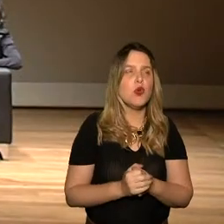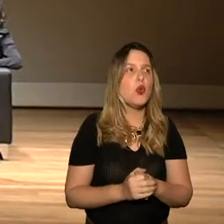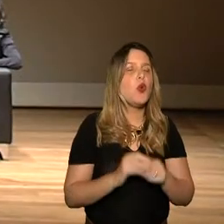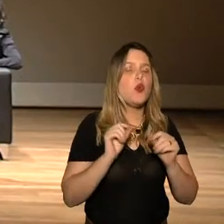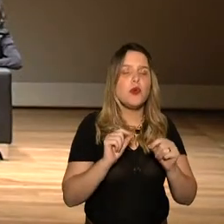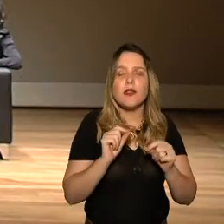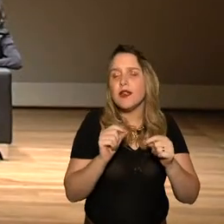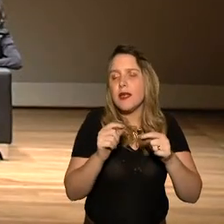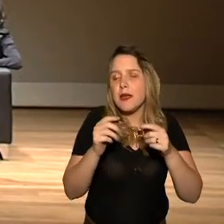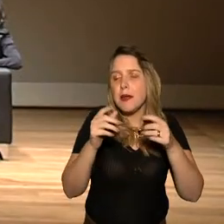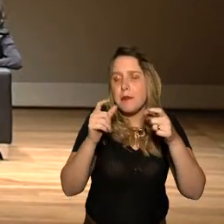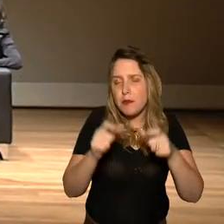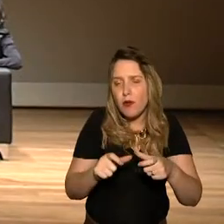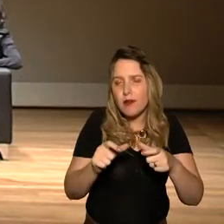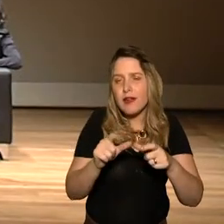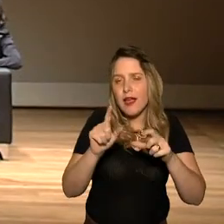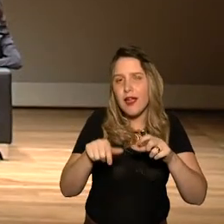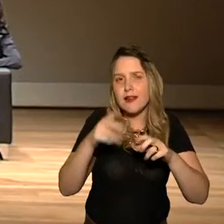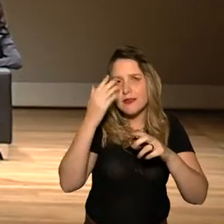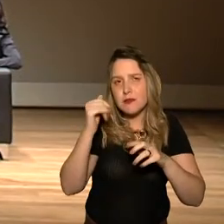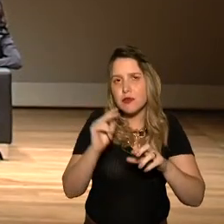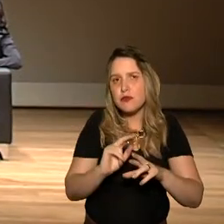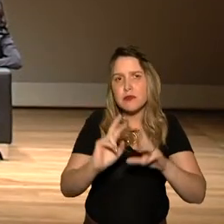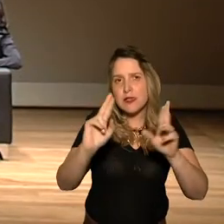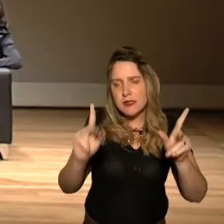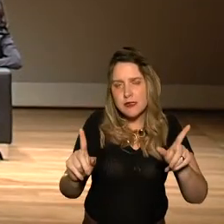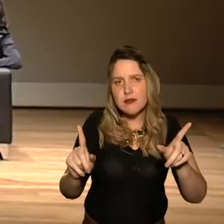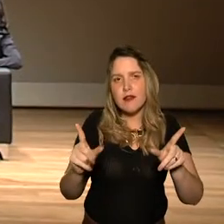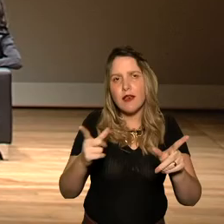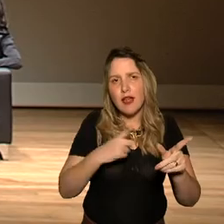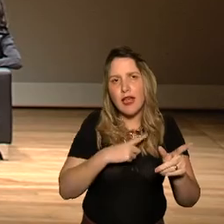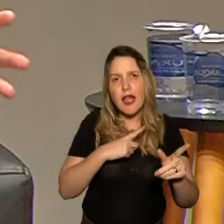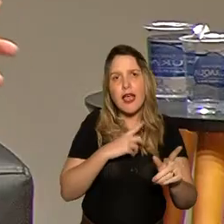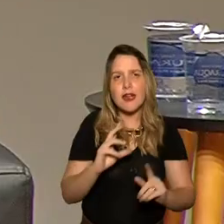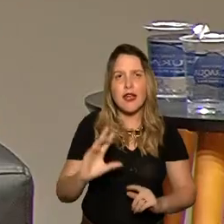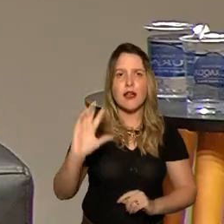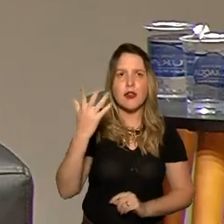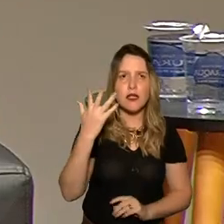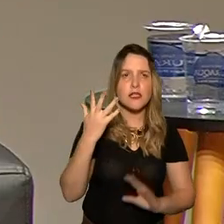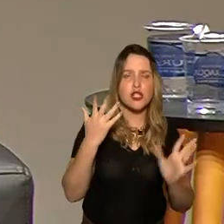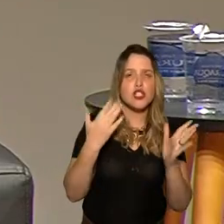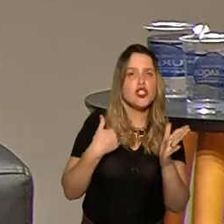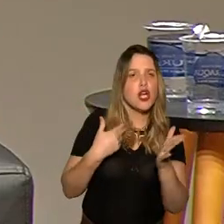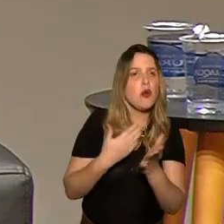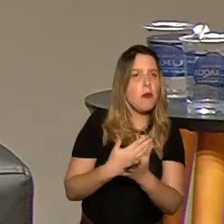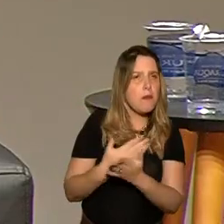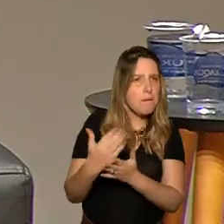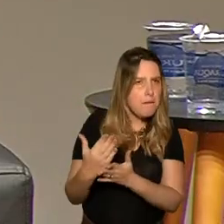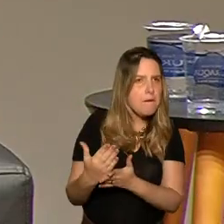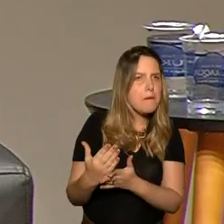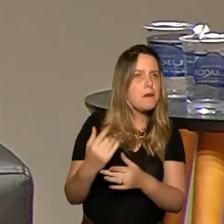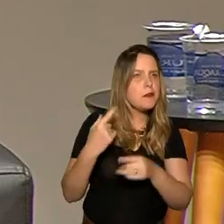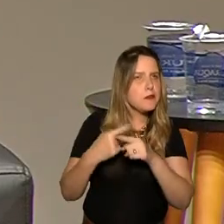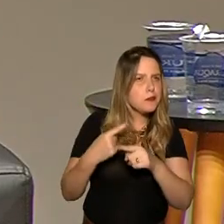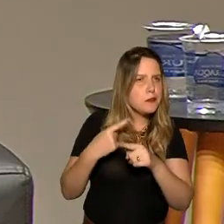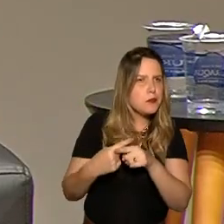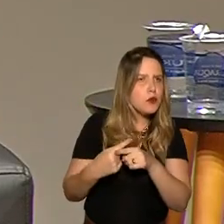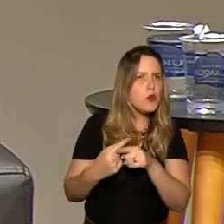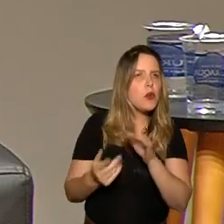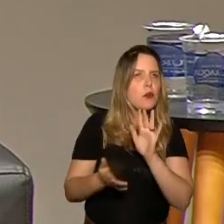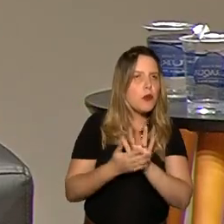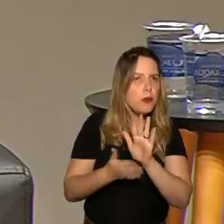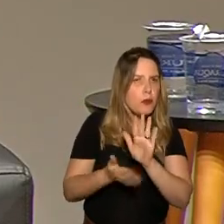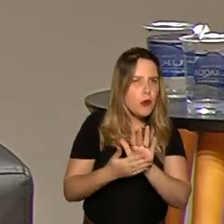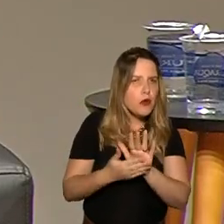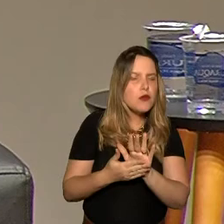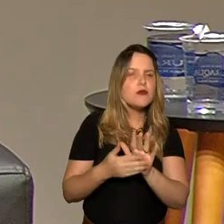ritual iniciante iniciante né que a pessoa se sente desabilitada Então ela já começa errando né porque os protocolos